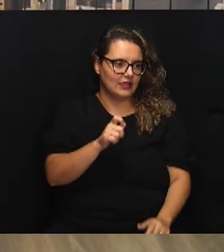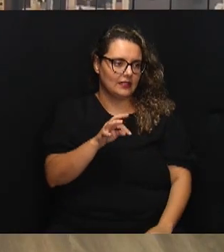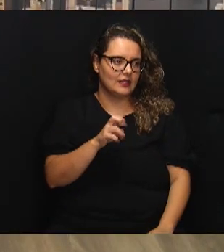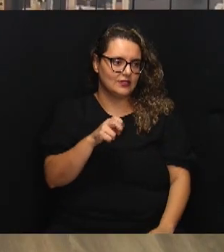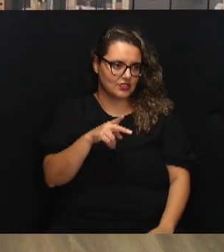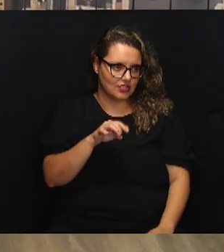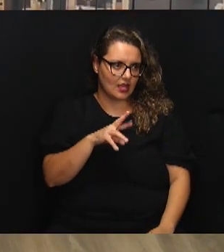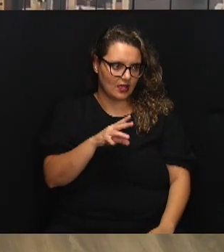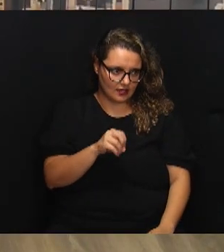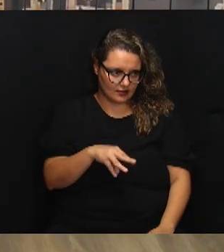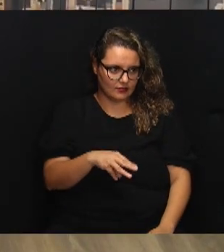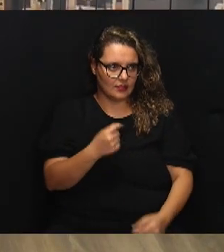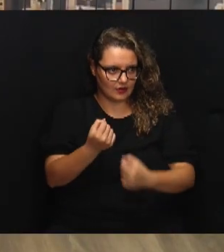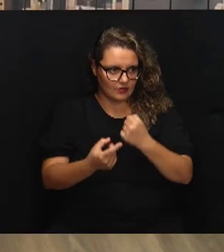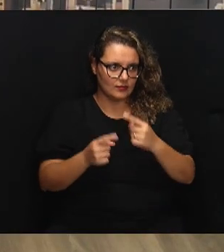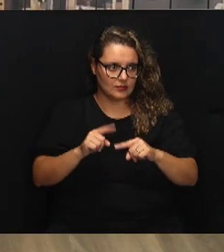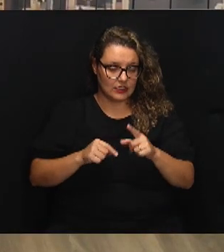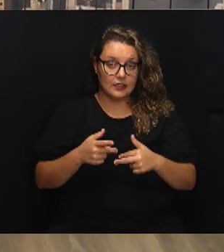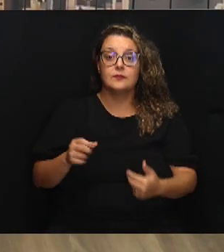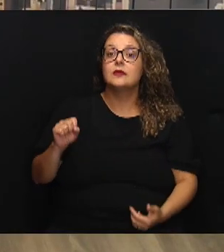patentear, inclusive, alguns materiais, né?